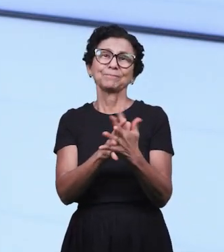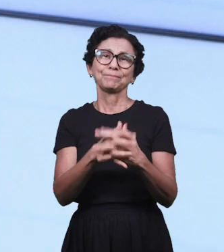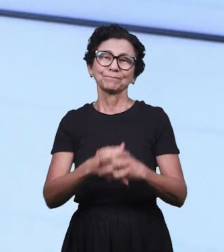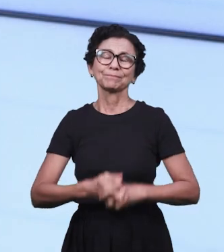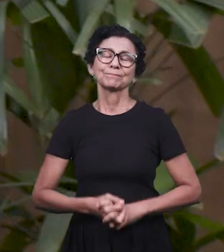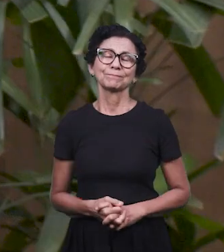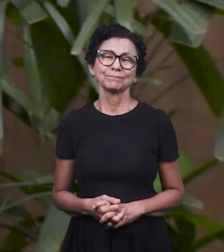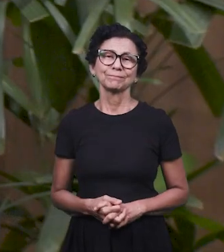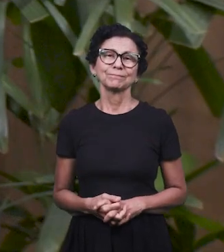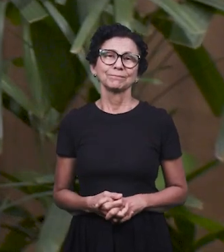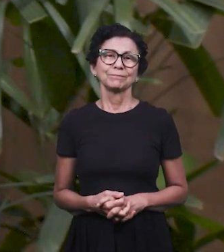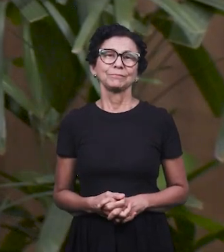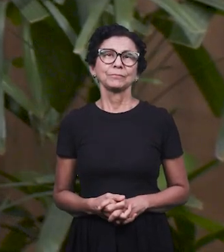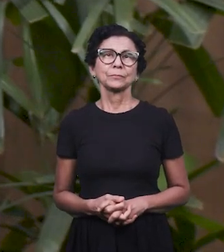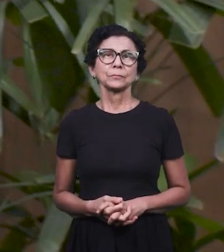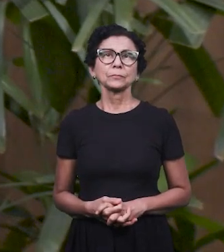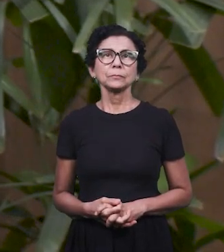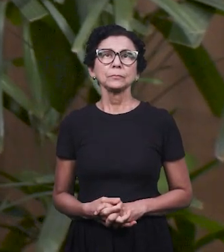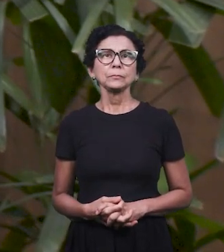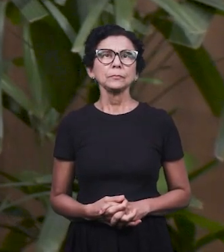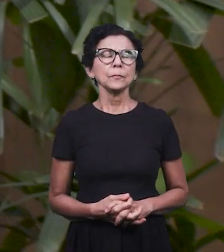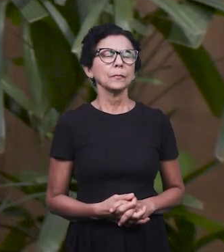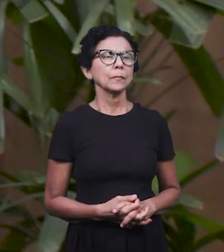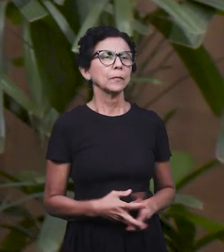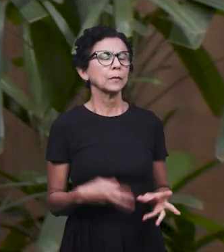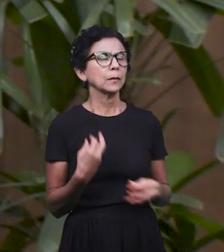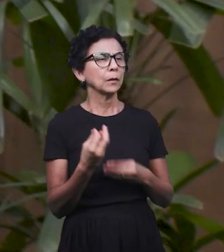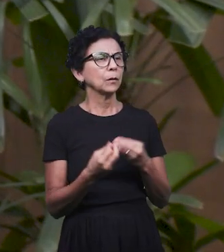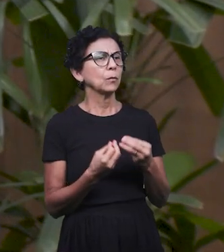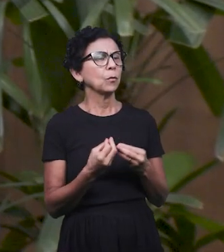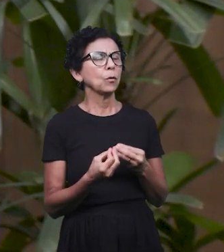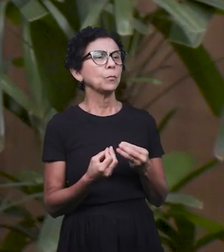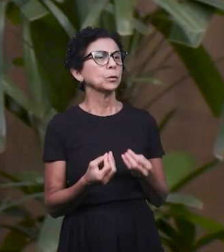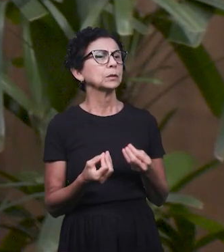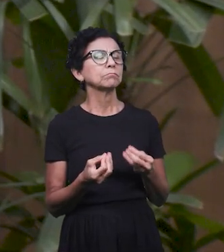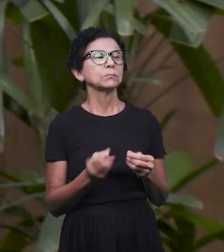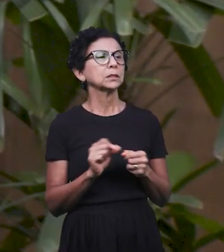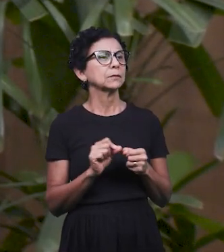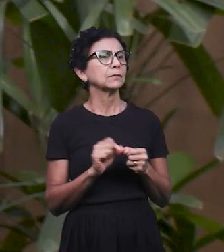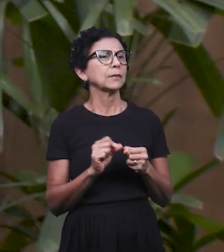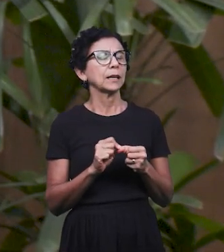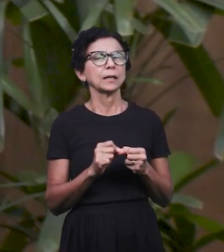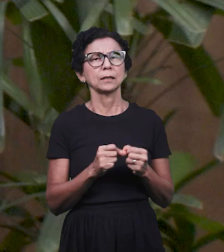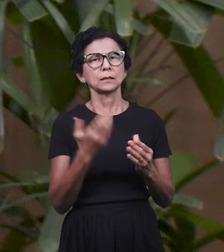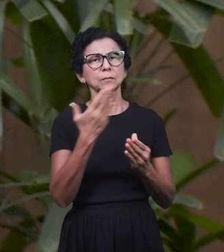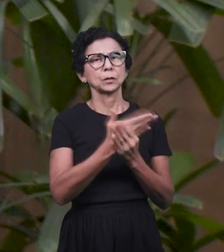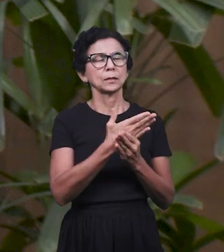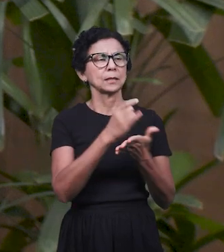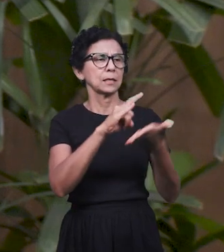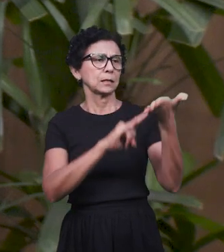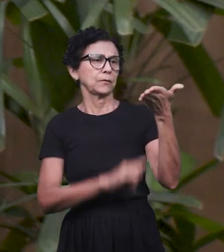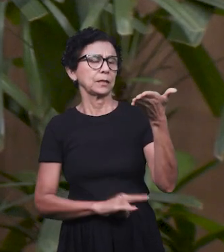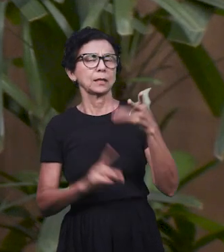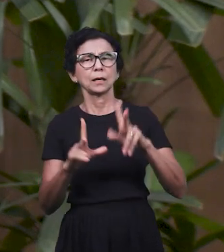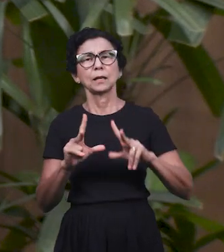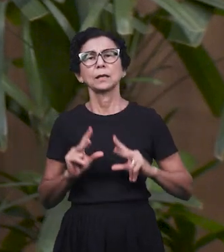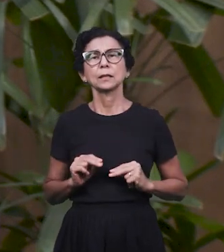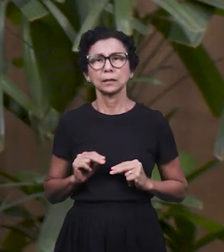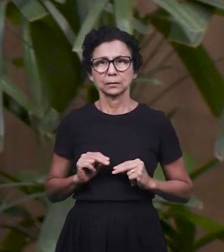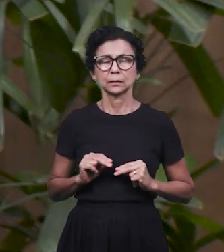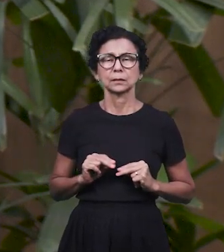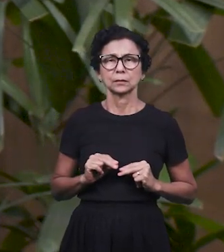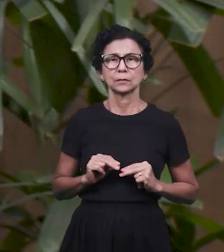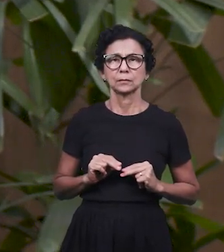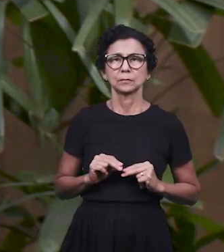Doutor Maurício, e como que pode ser feito esse processo de inventário? Nós sabemos que existe a possibilidade na via judicial e também na via extrajudicial,